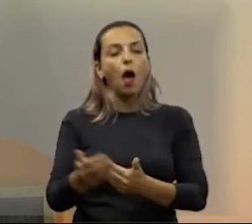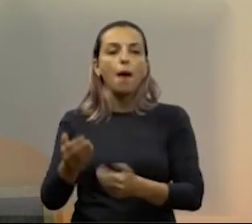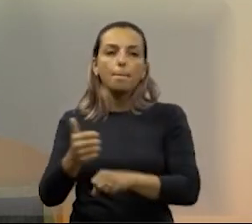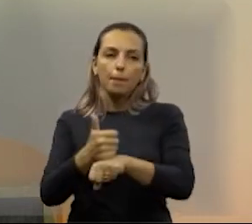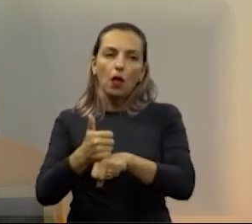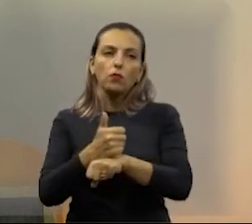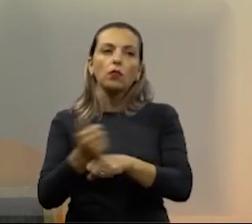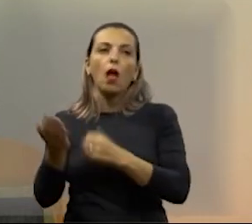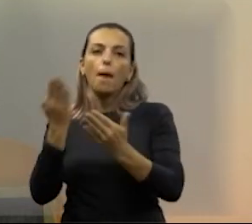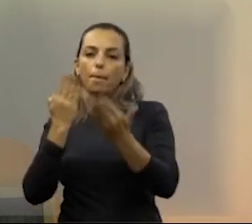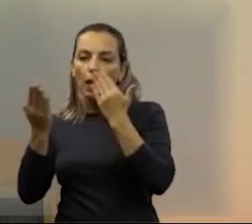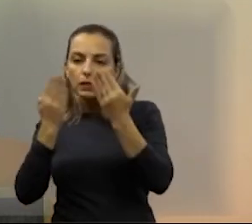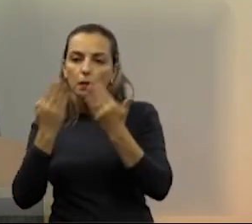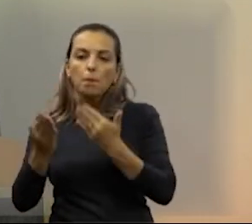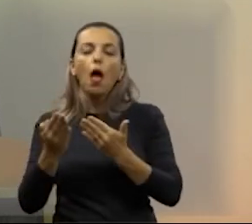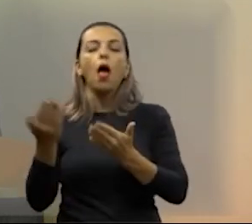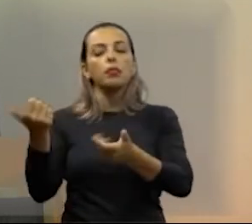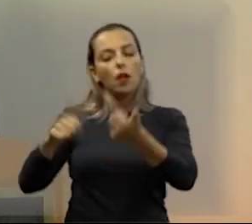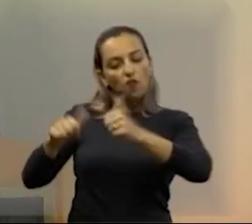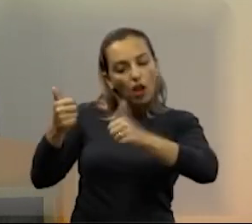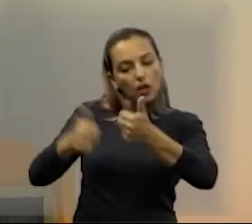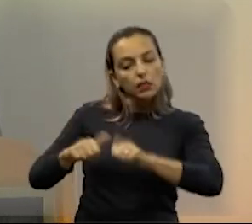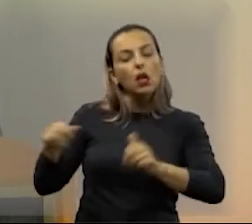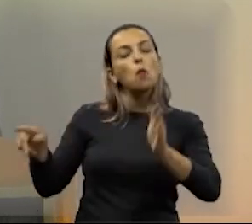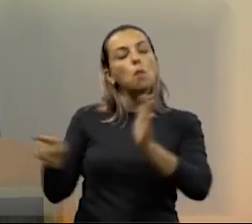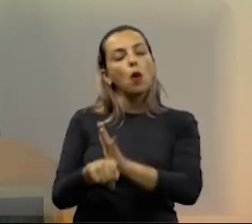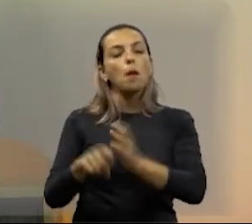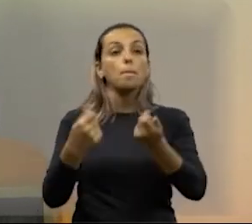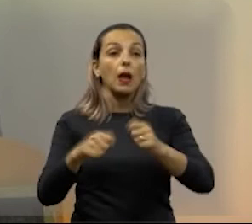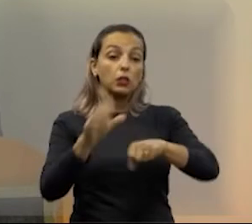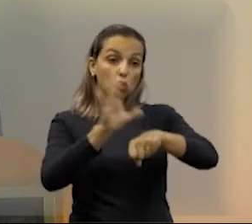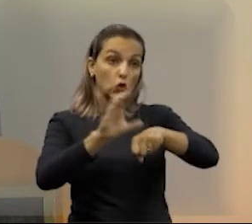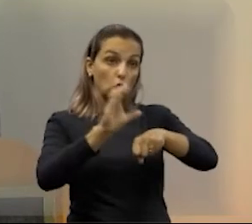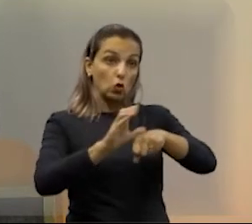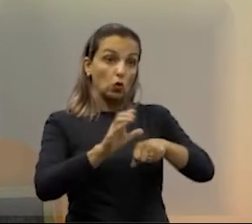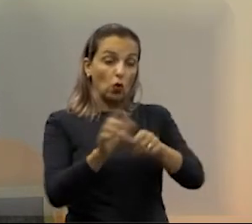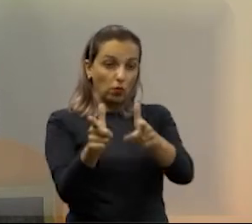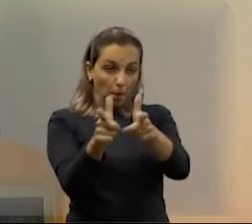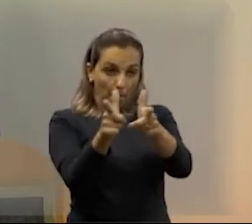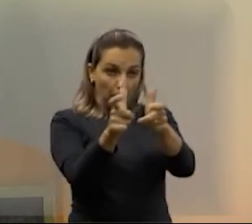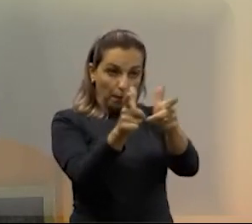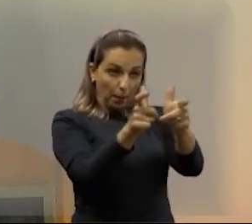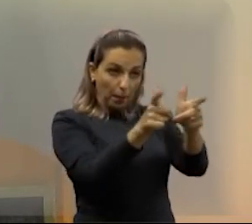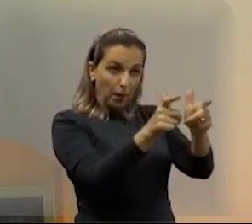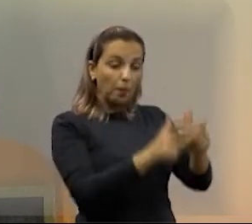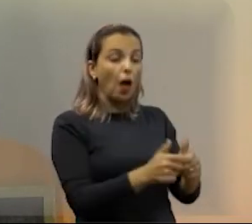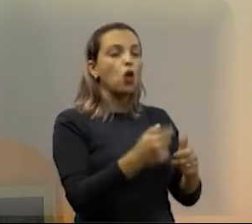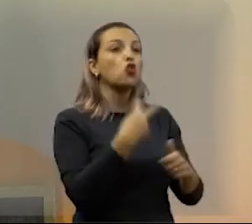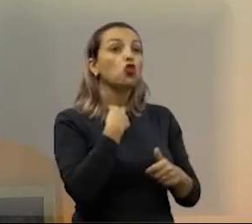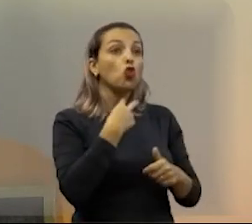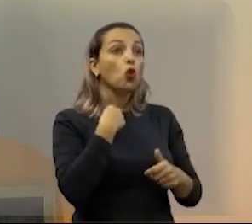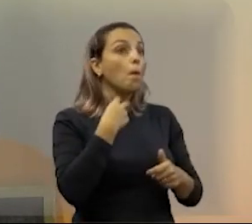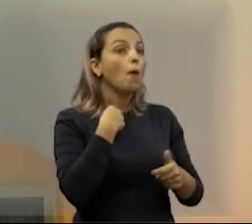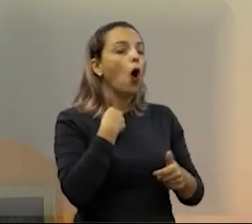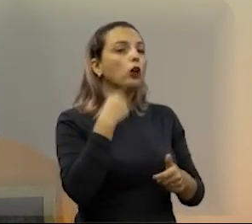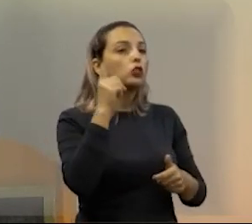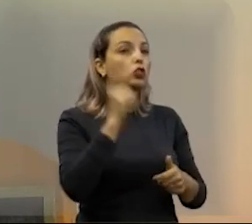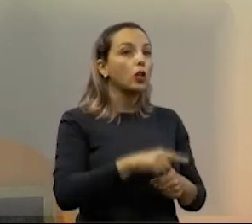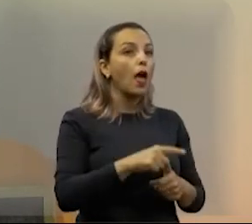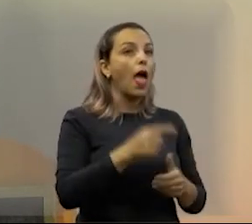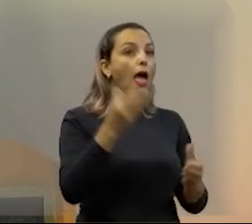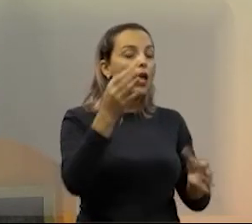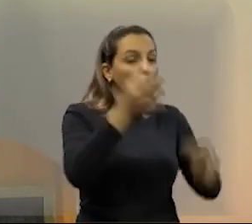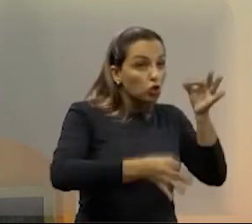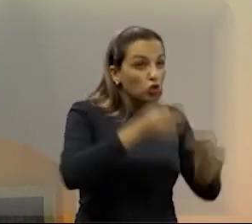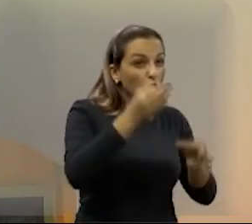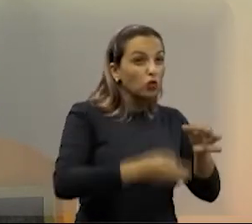ver se você é uma pessoa equilibrada, tem que fazer um curso de tiro, não pode ter antecedentes criminais. Porque